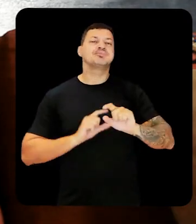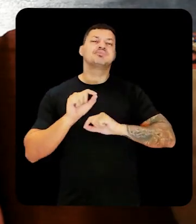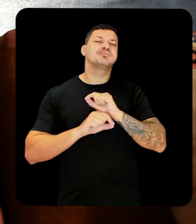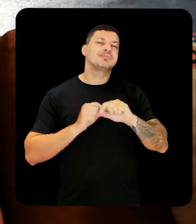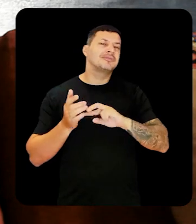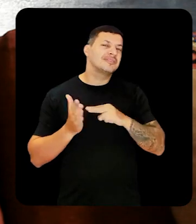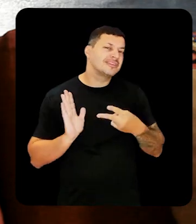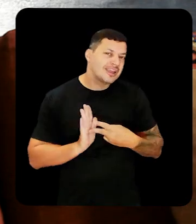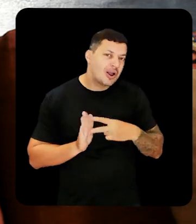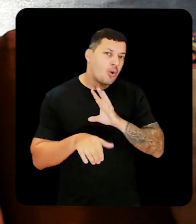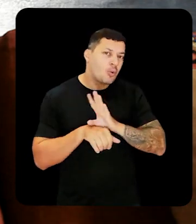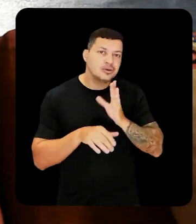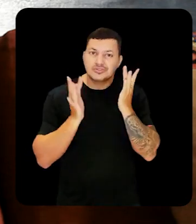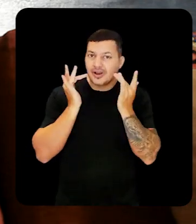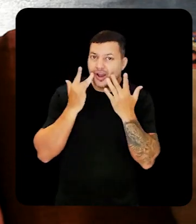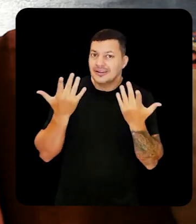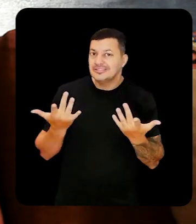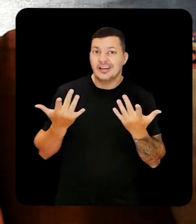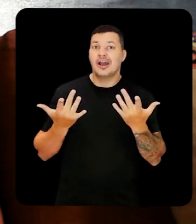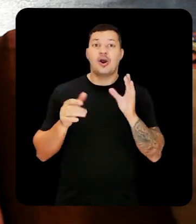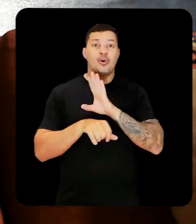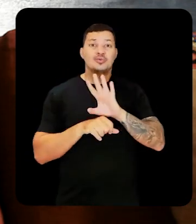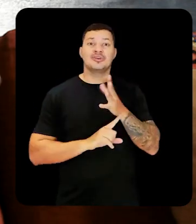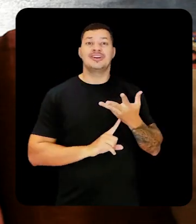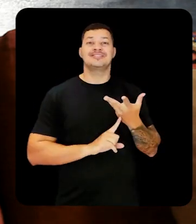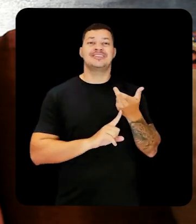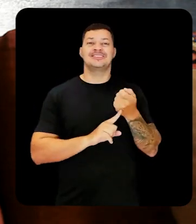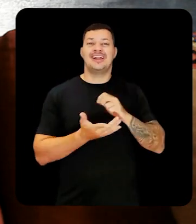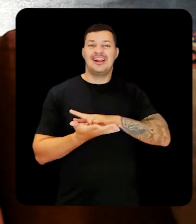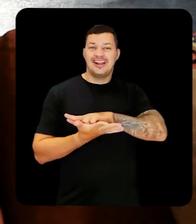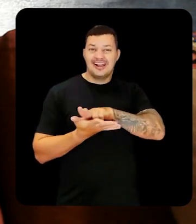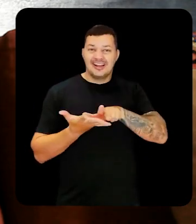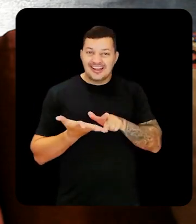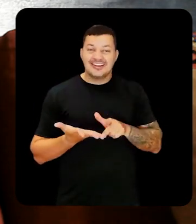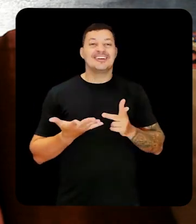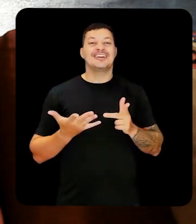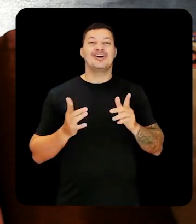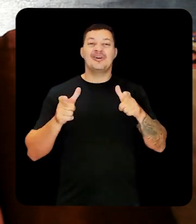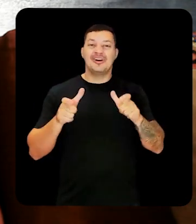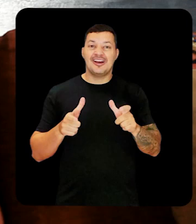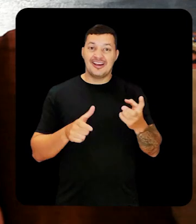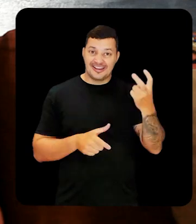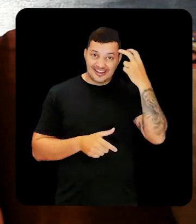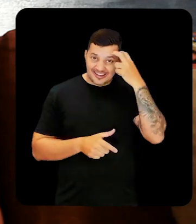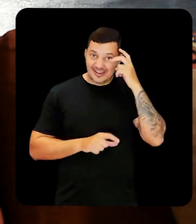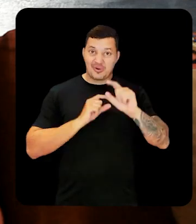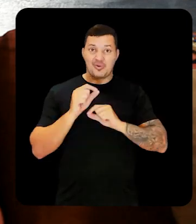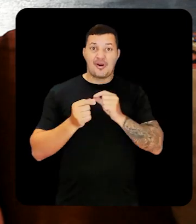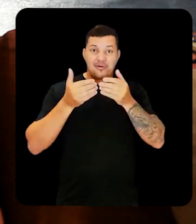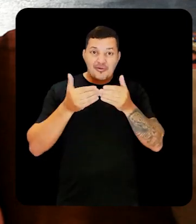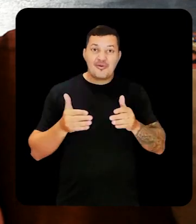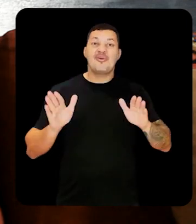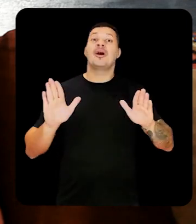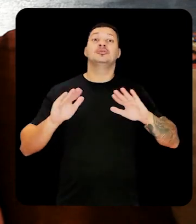que seria o Centro Cultural? Um curso de teatro, principalmente, cursos de artes, de uma forma geral, Na verdade, esse Centro Cultural Casa dos Azulejos